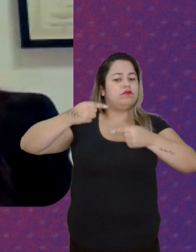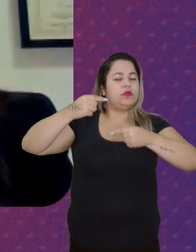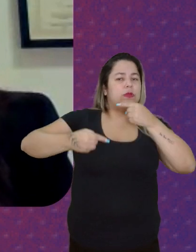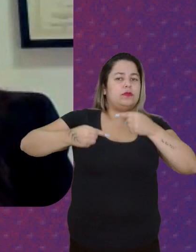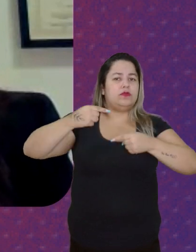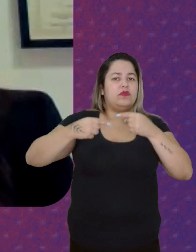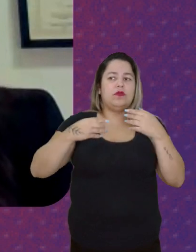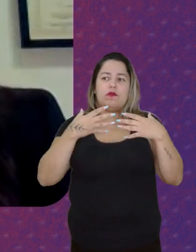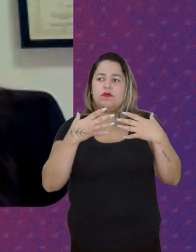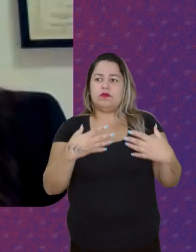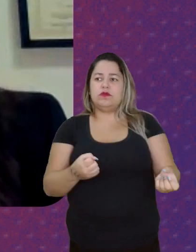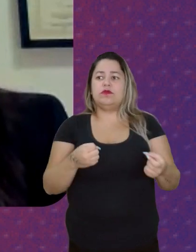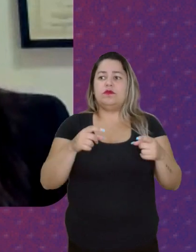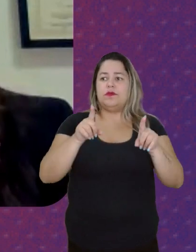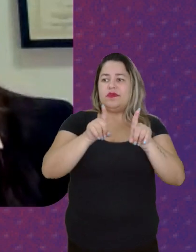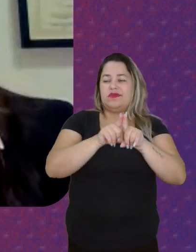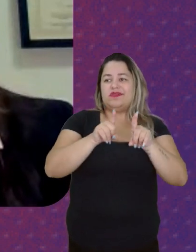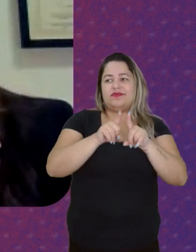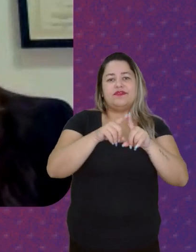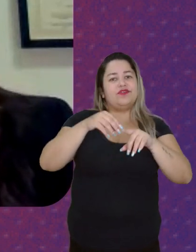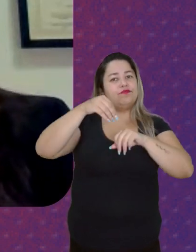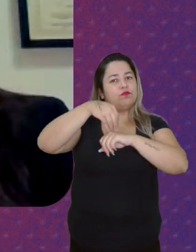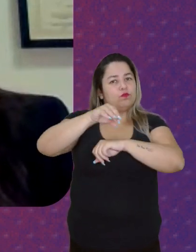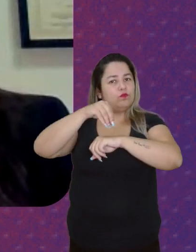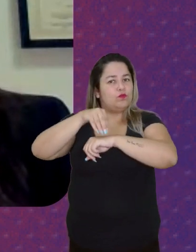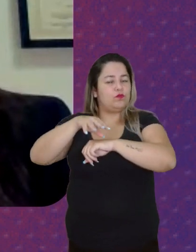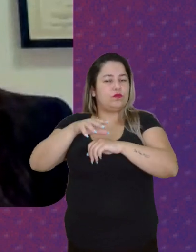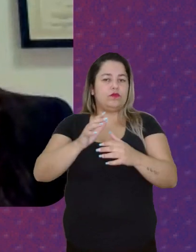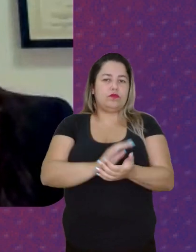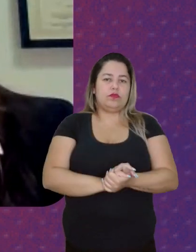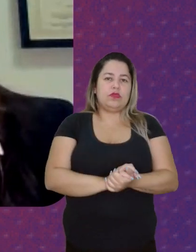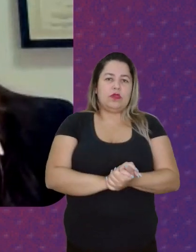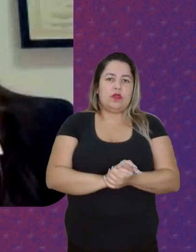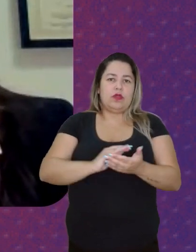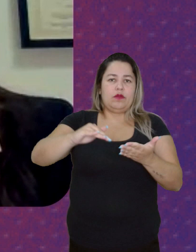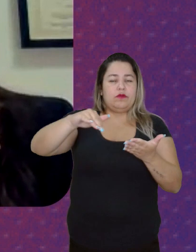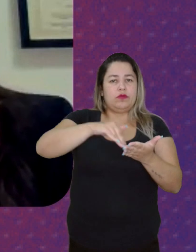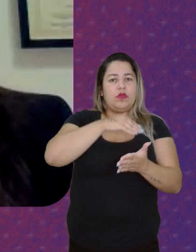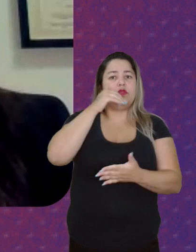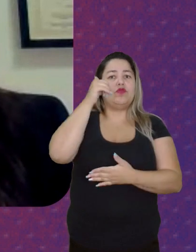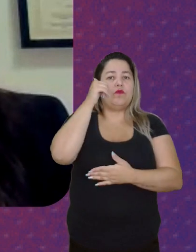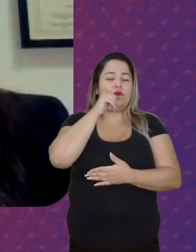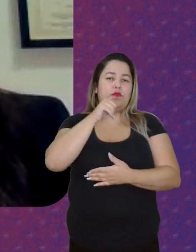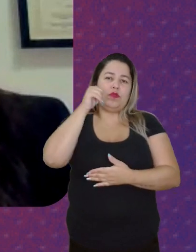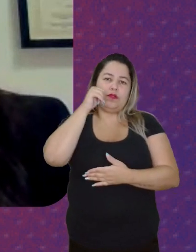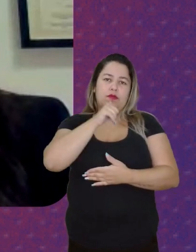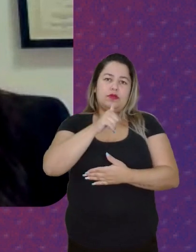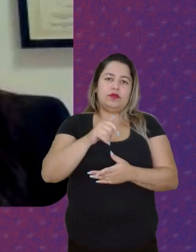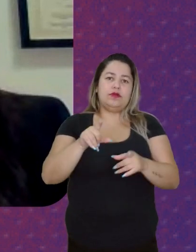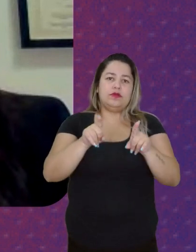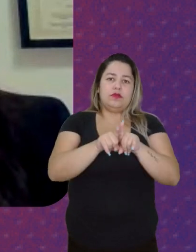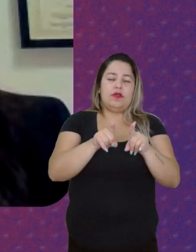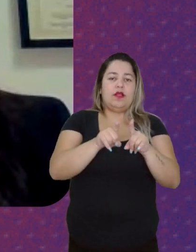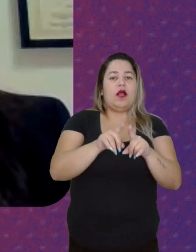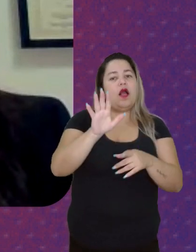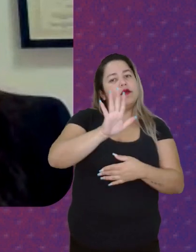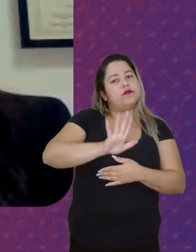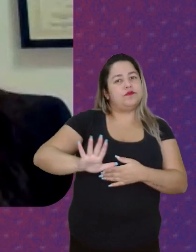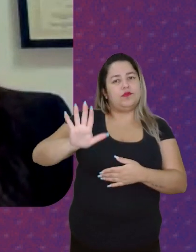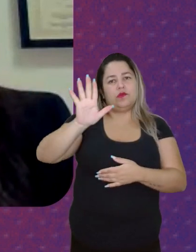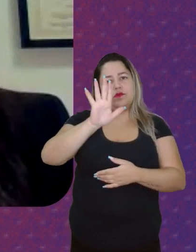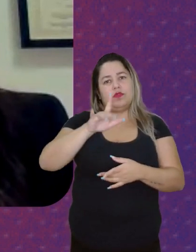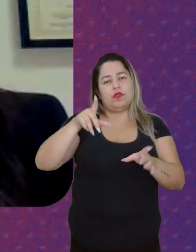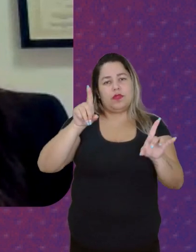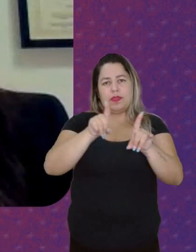fundo partidário seja destinado para que as secretarias de mulheres, né, secretarias nacionais de mulheres dos